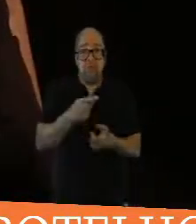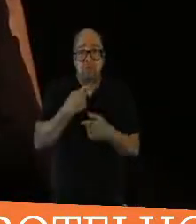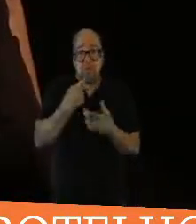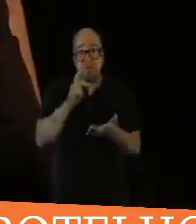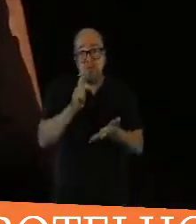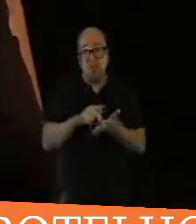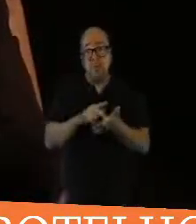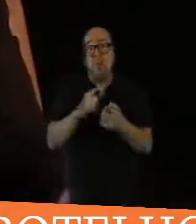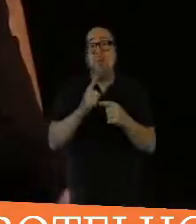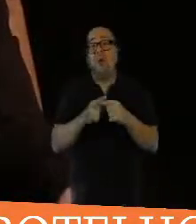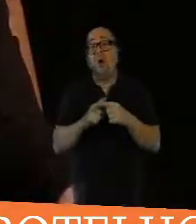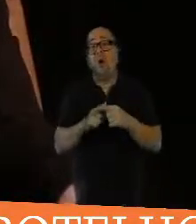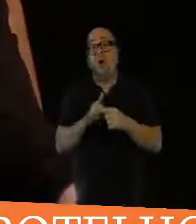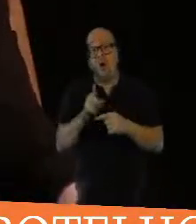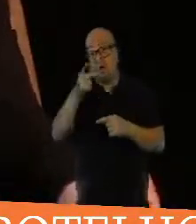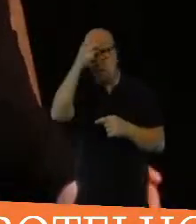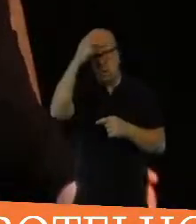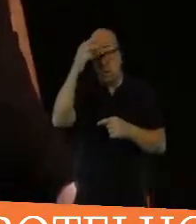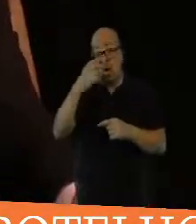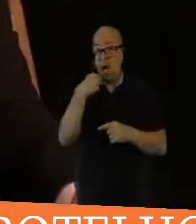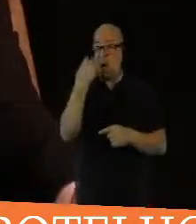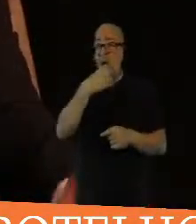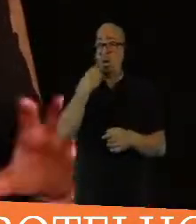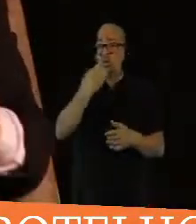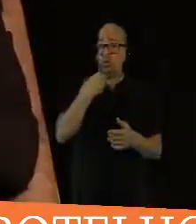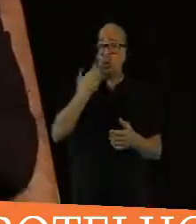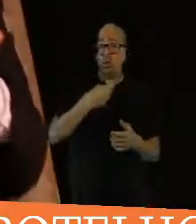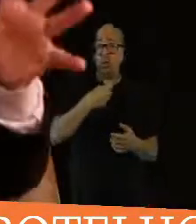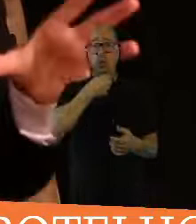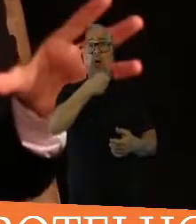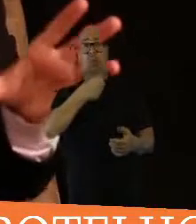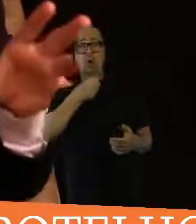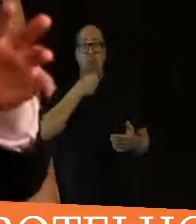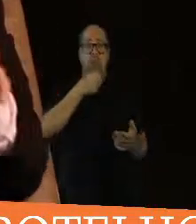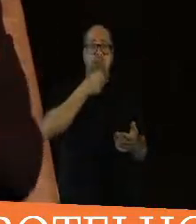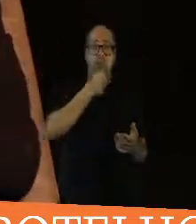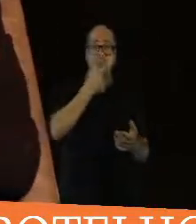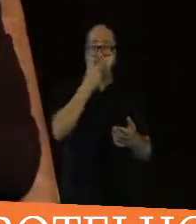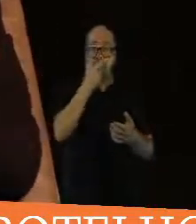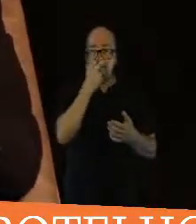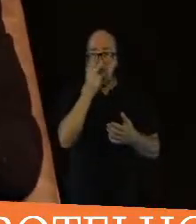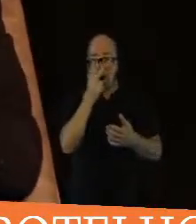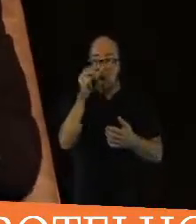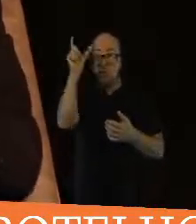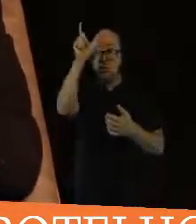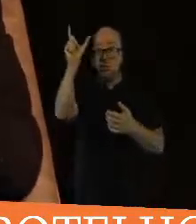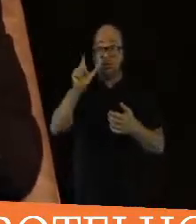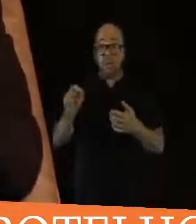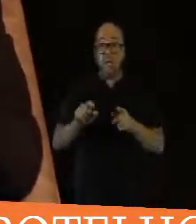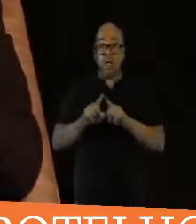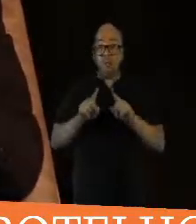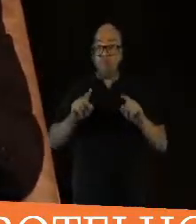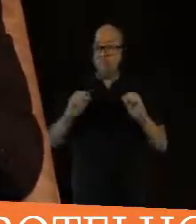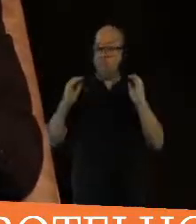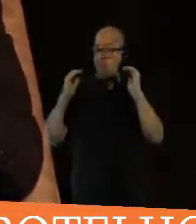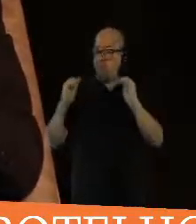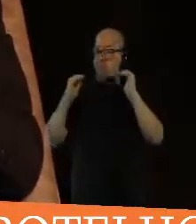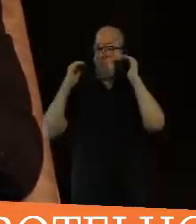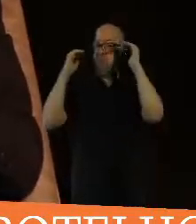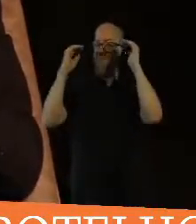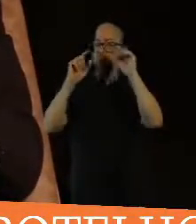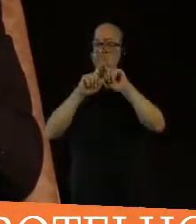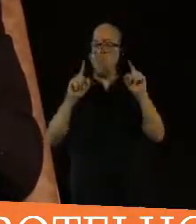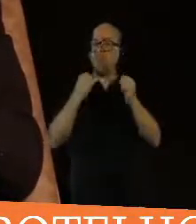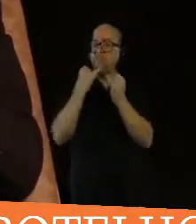dizer, que esses cantores se tornavam, assim, cantores semi-eruditos. Né? Eram cantores com vozes